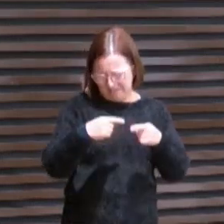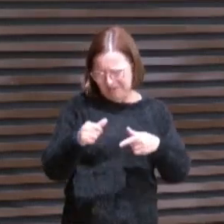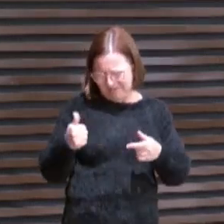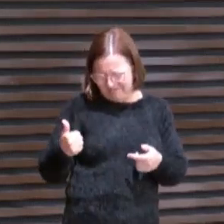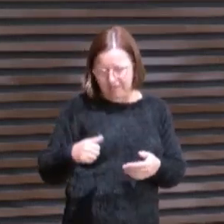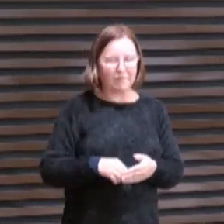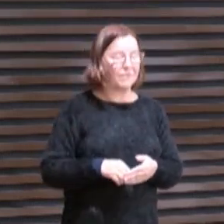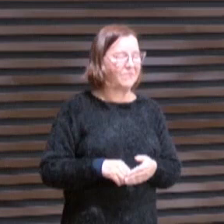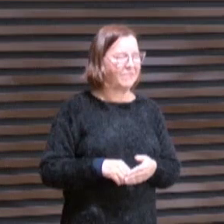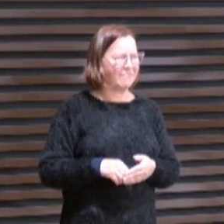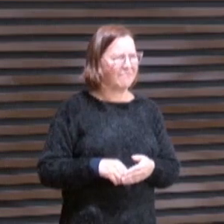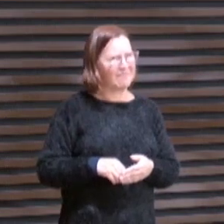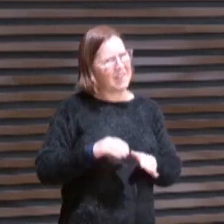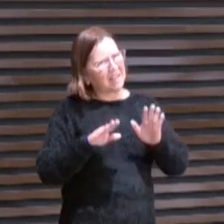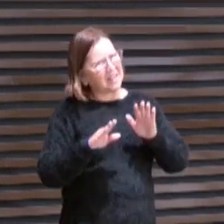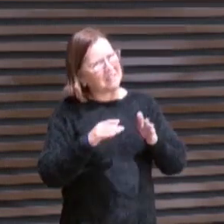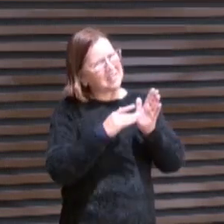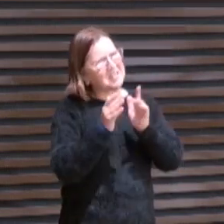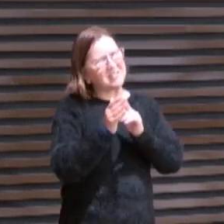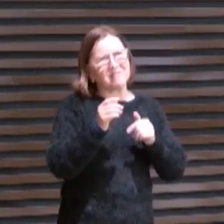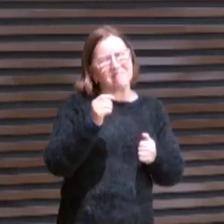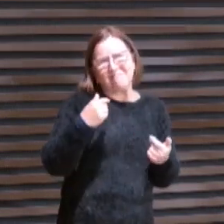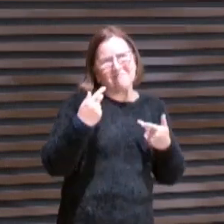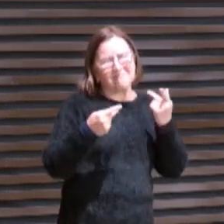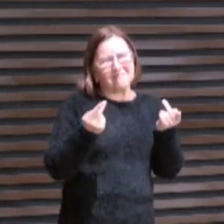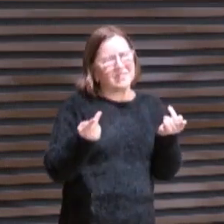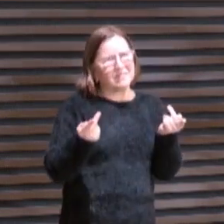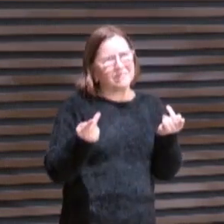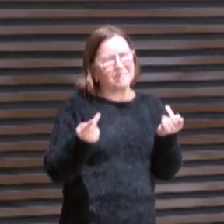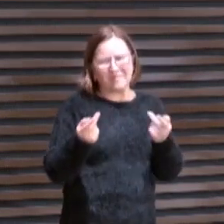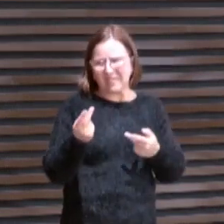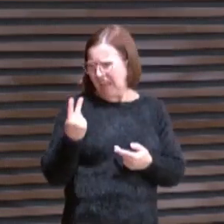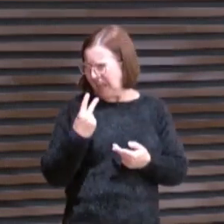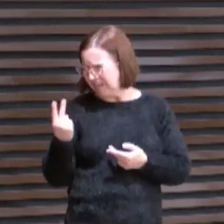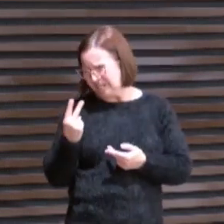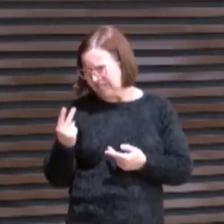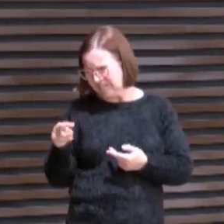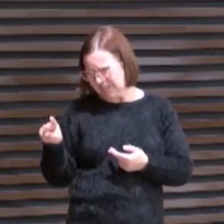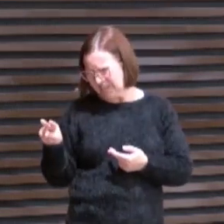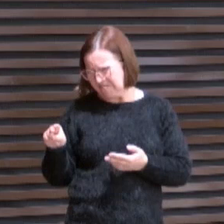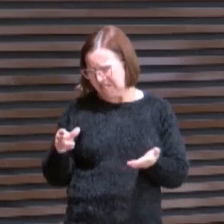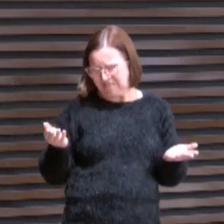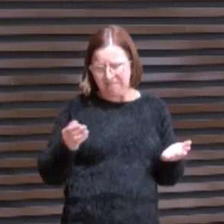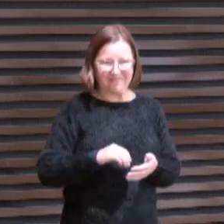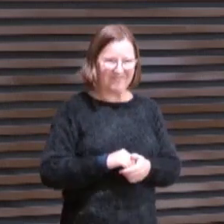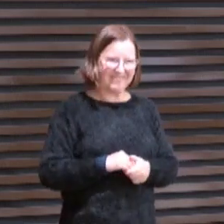E ele diz assim, talvez ele possa ter dito, nós dois estamos no mesmo barco, Senhor.